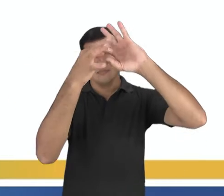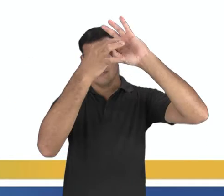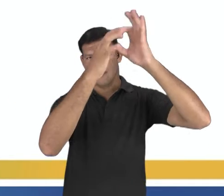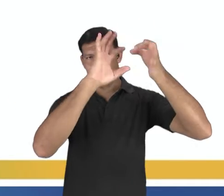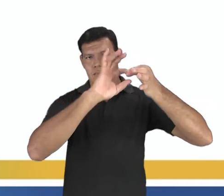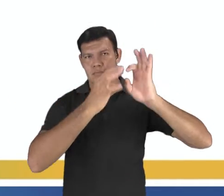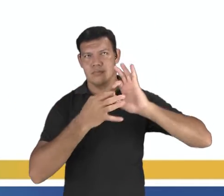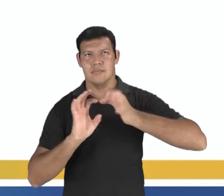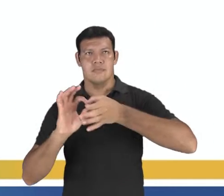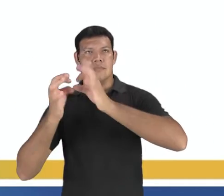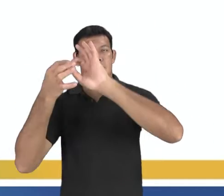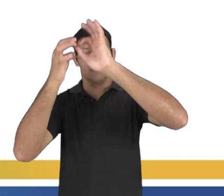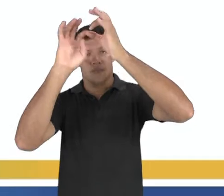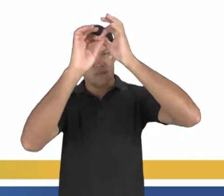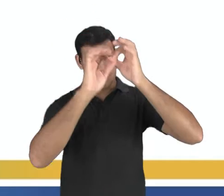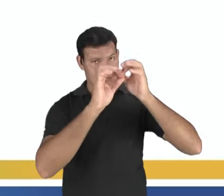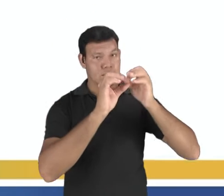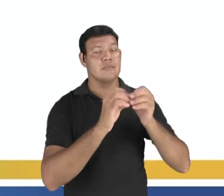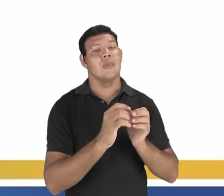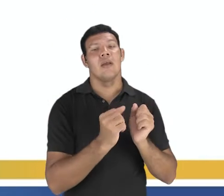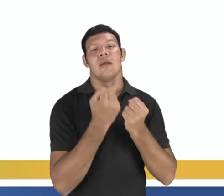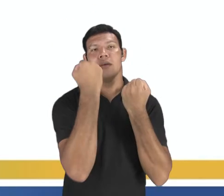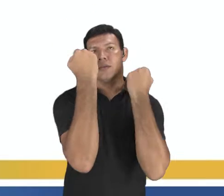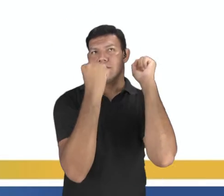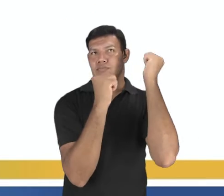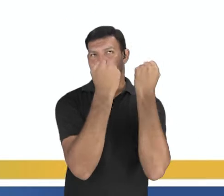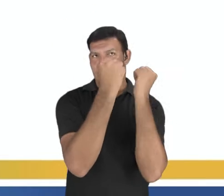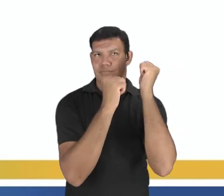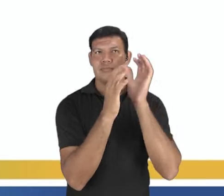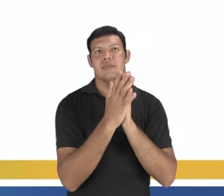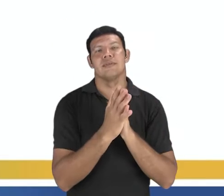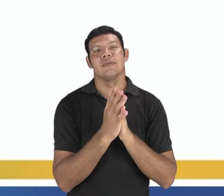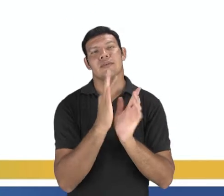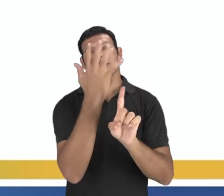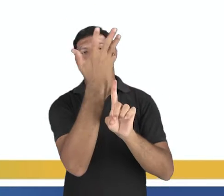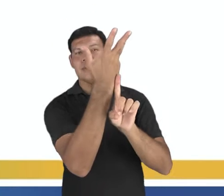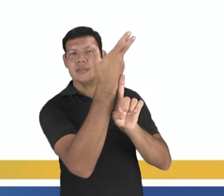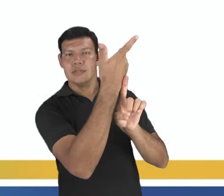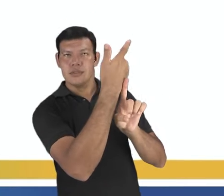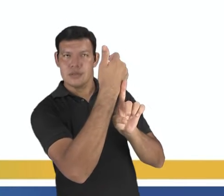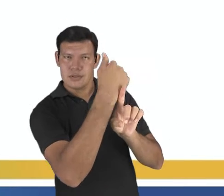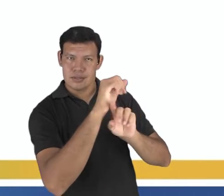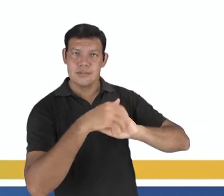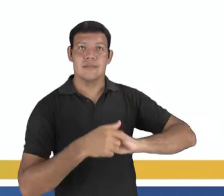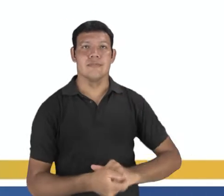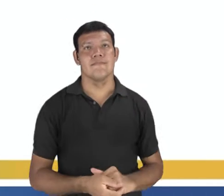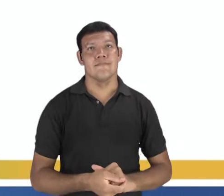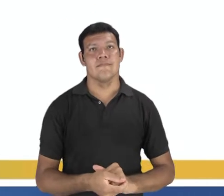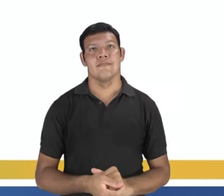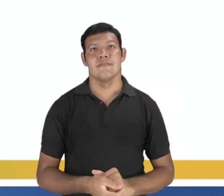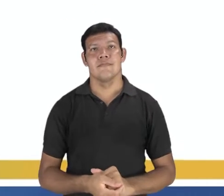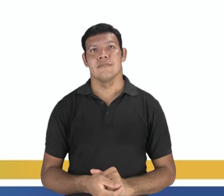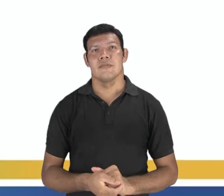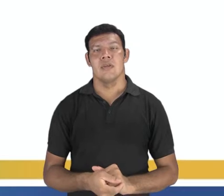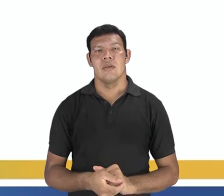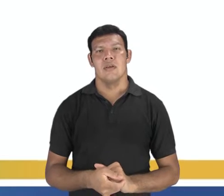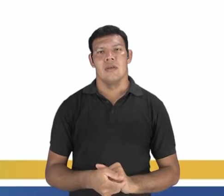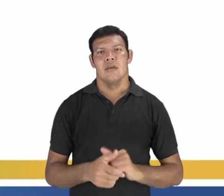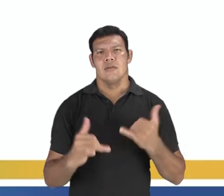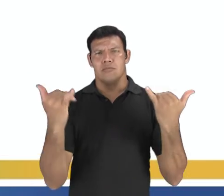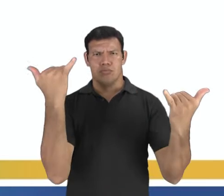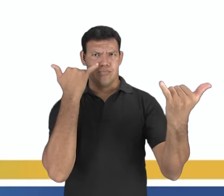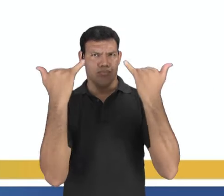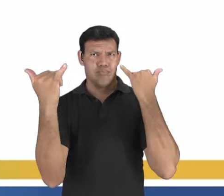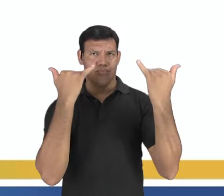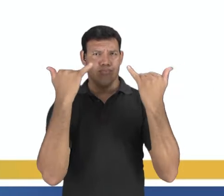começa com a figura de uma fabricazinha, temos símbolos artísticos, temos um rapazinho sendo